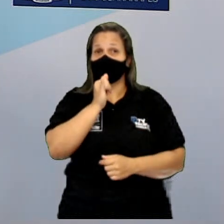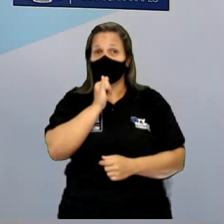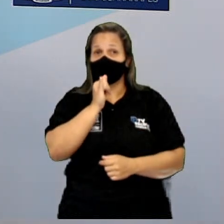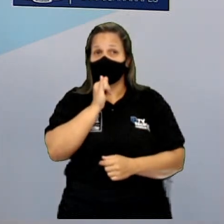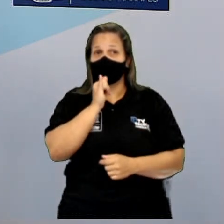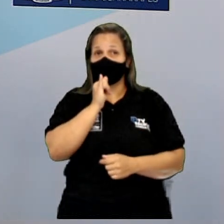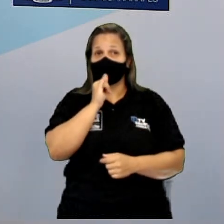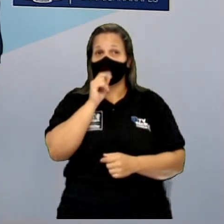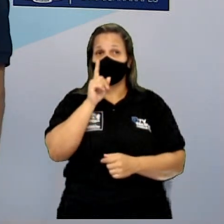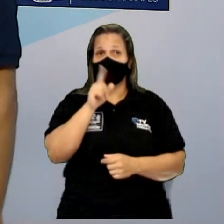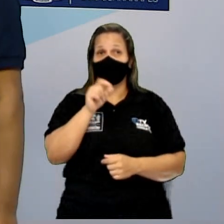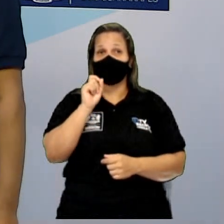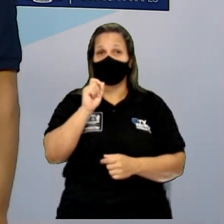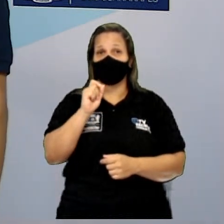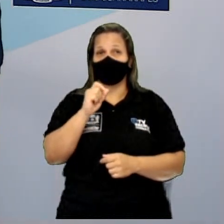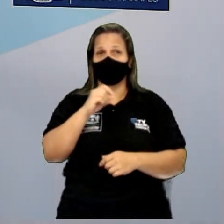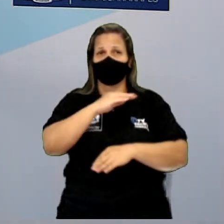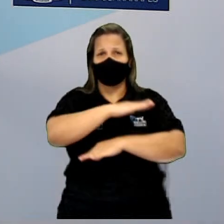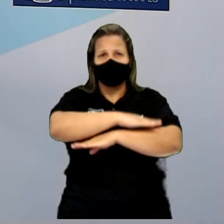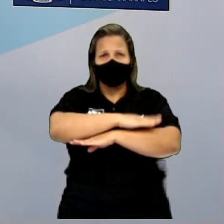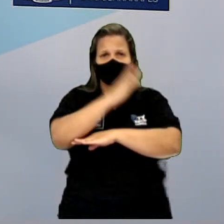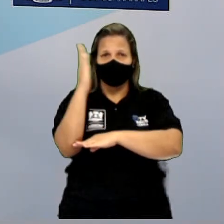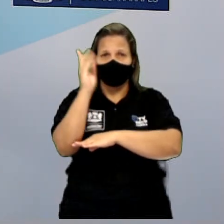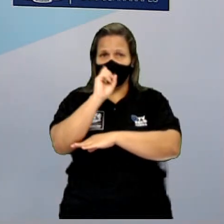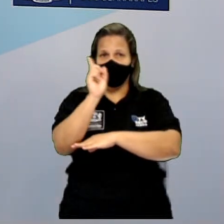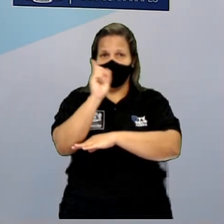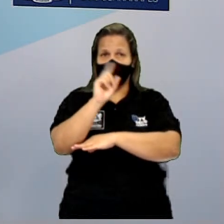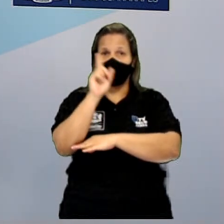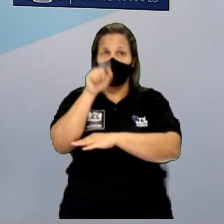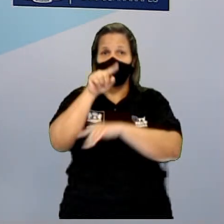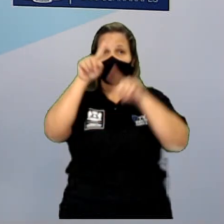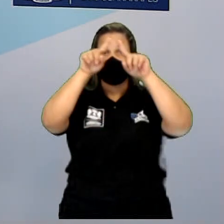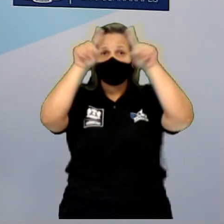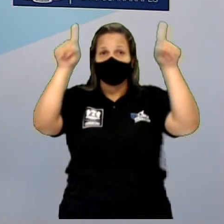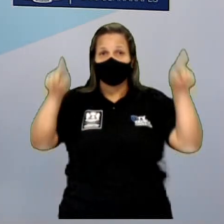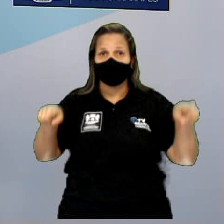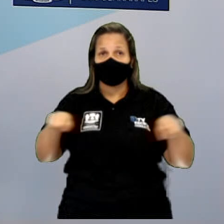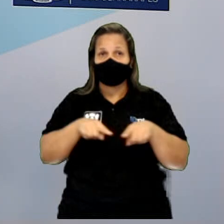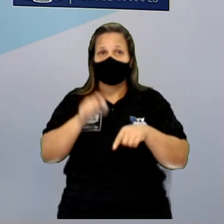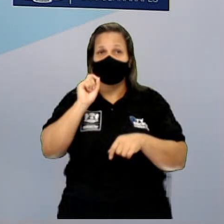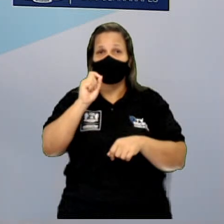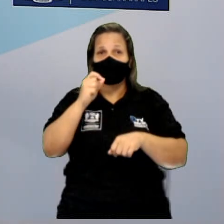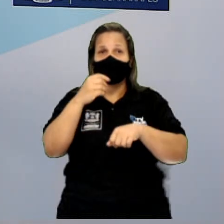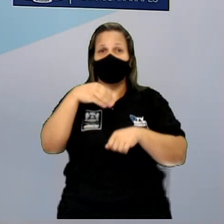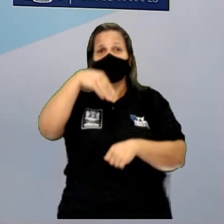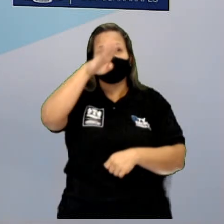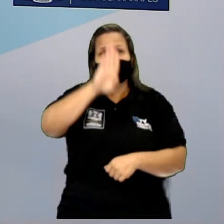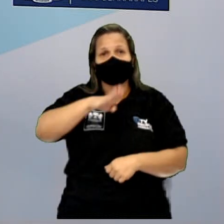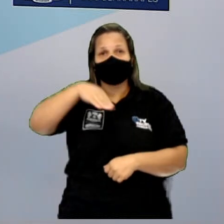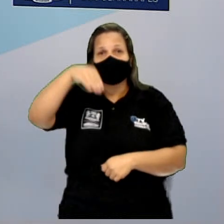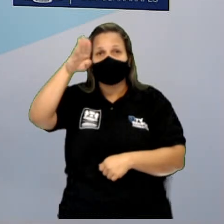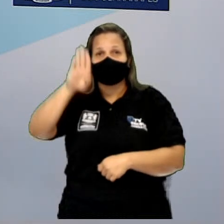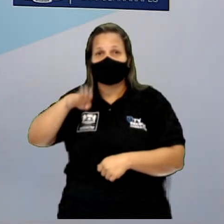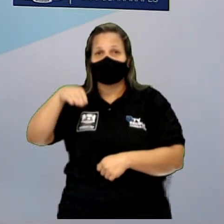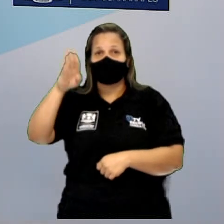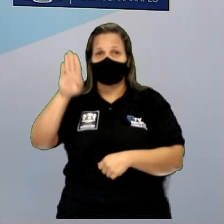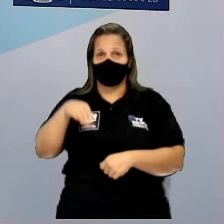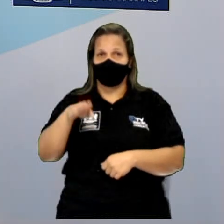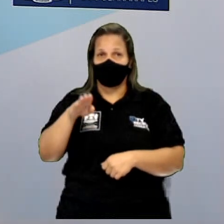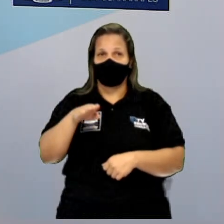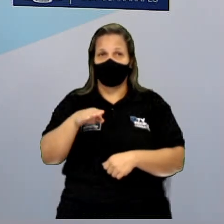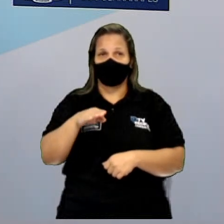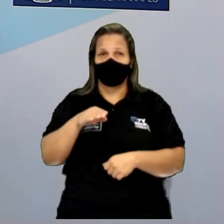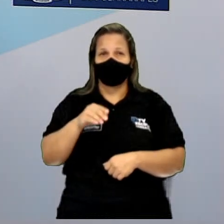difusa não é a janela, é a parede, certo? A parede está pintada com uma tinta e ela é uma superfície irregular que